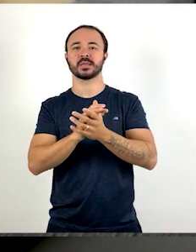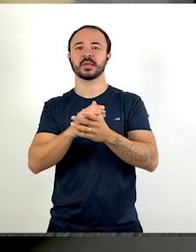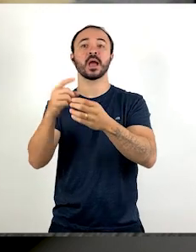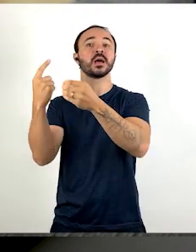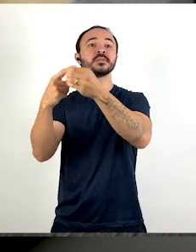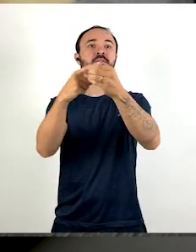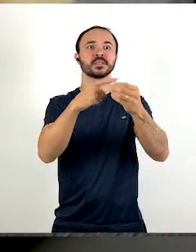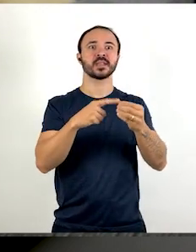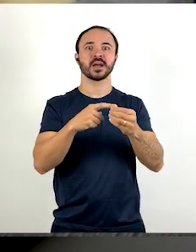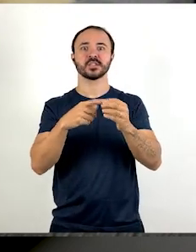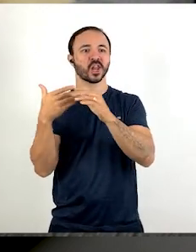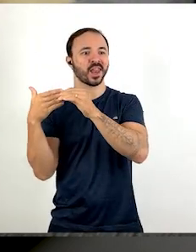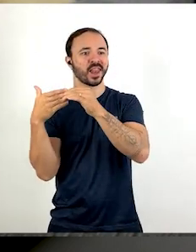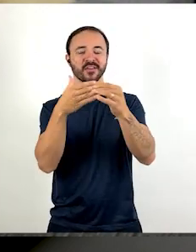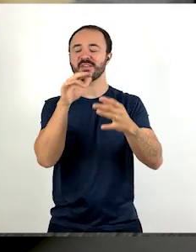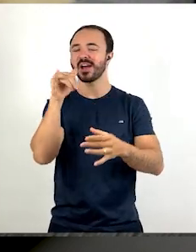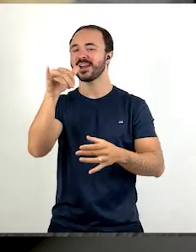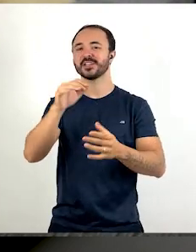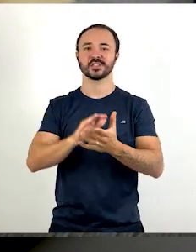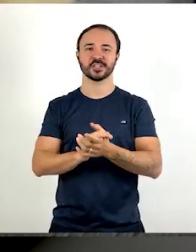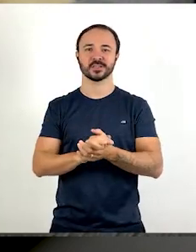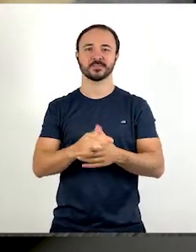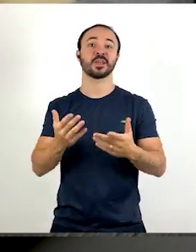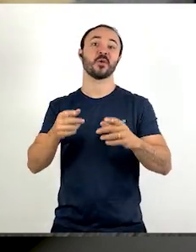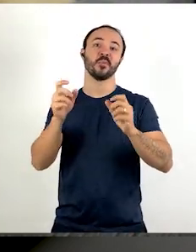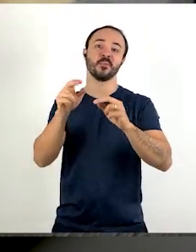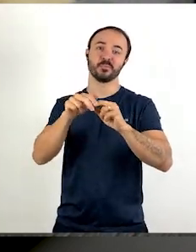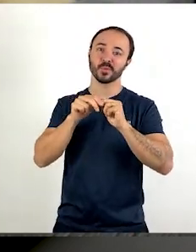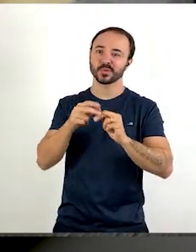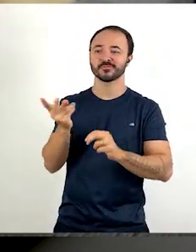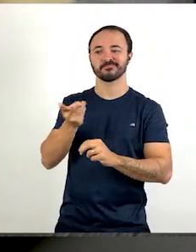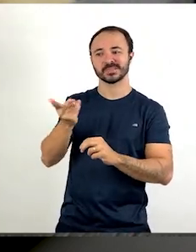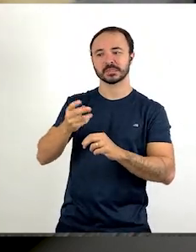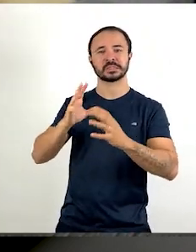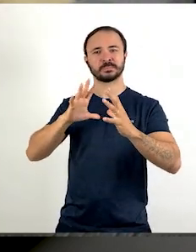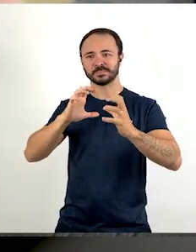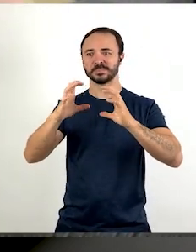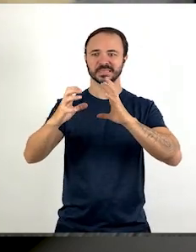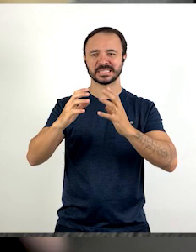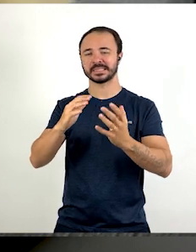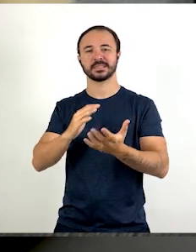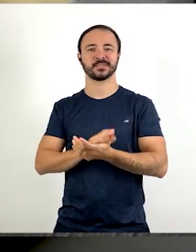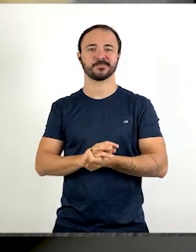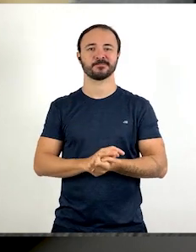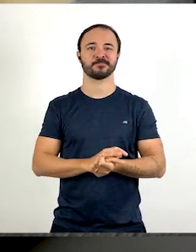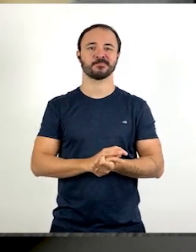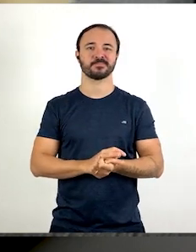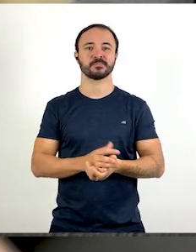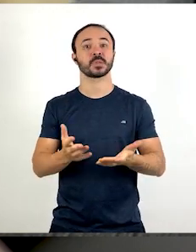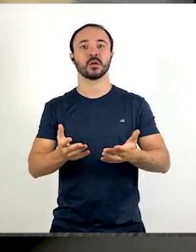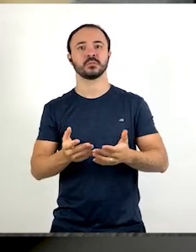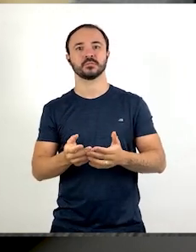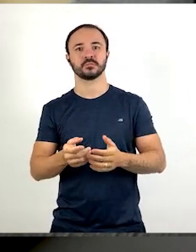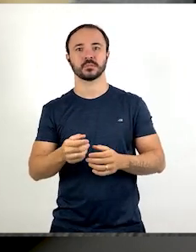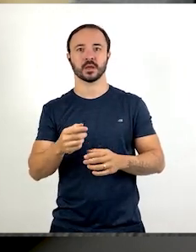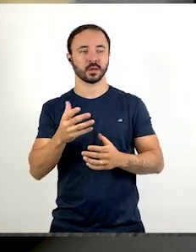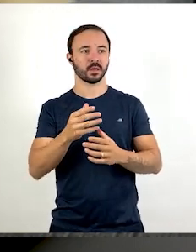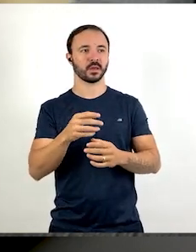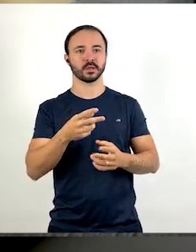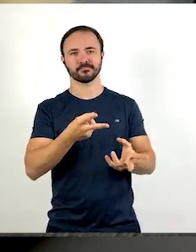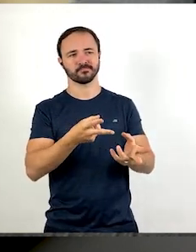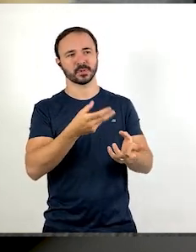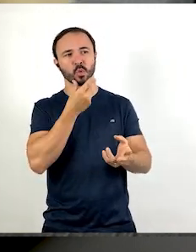Foi assim que a Batalha das Correntes começou. Visto que não tinha chances contra